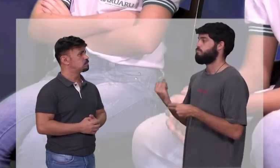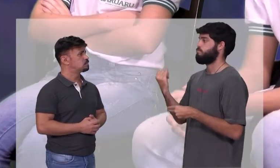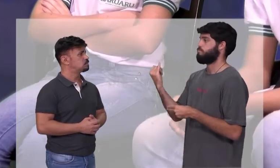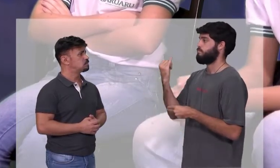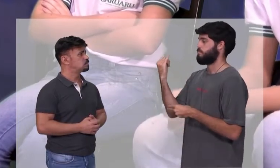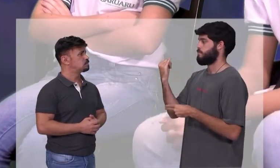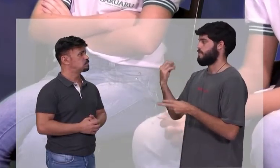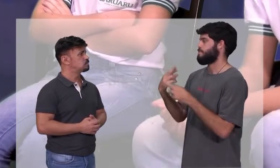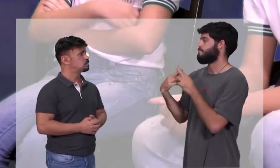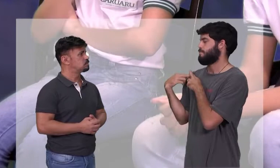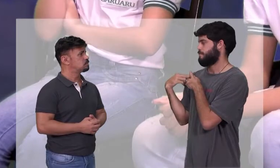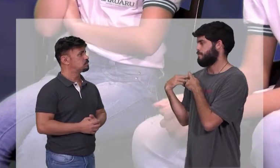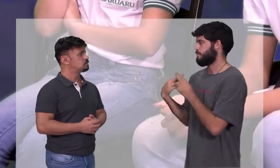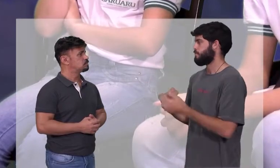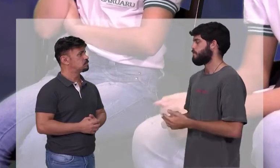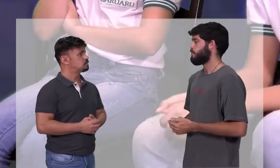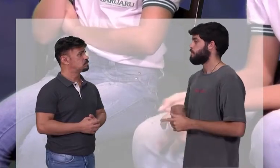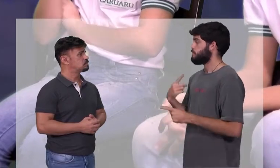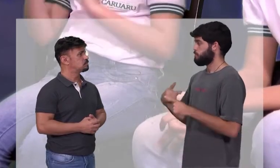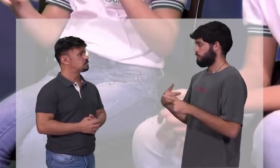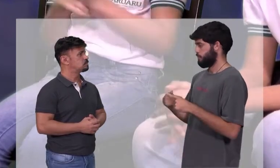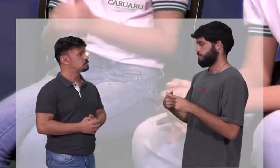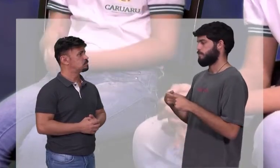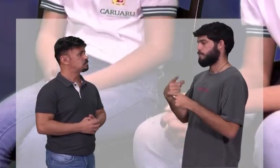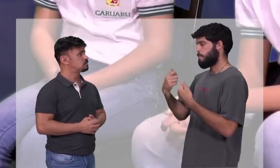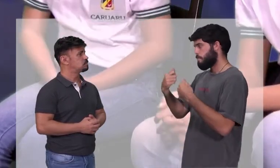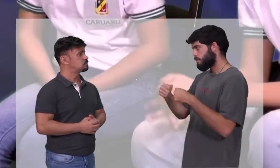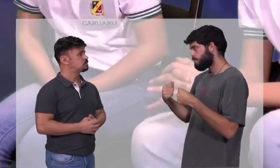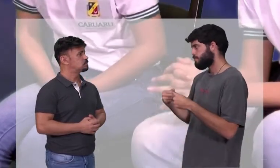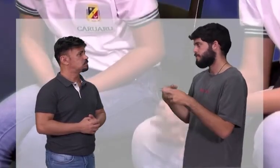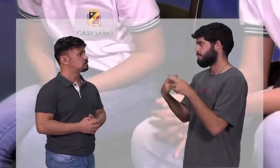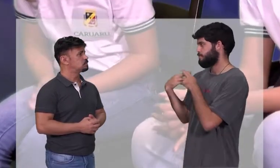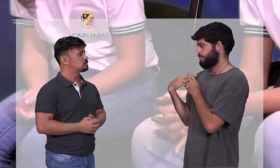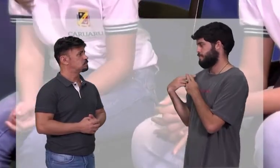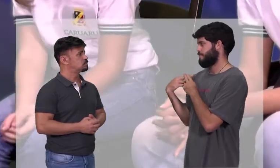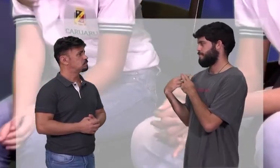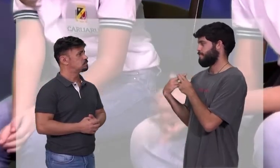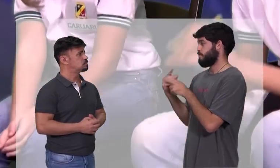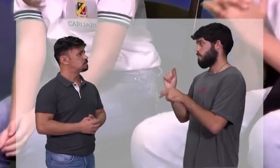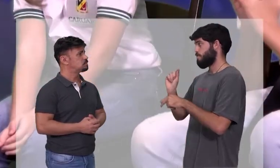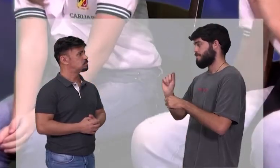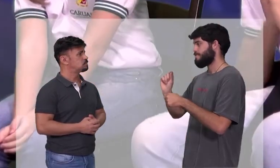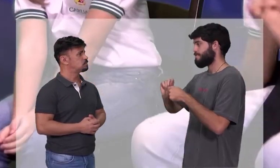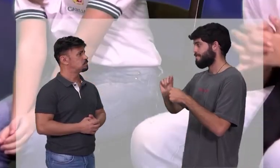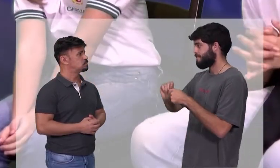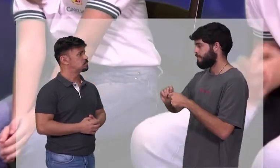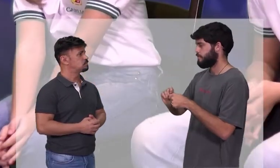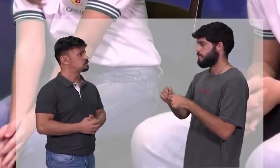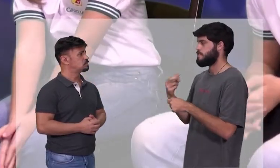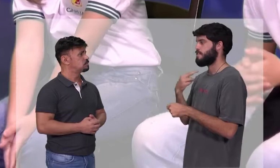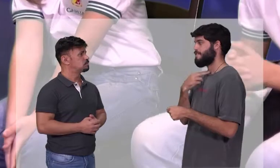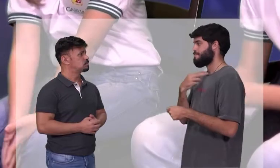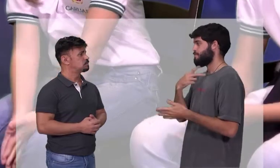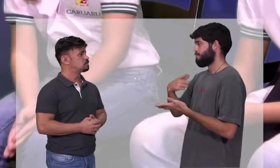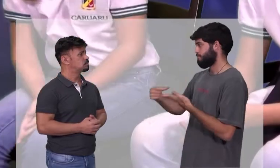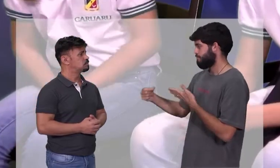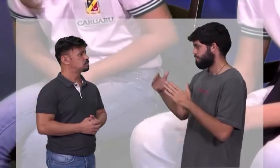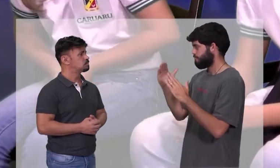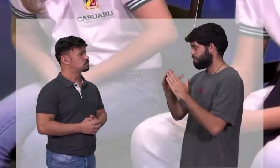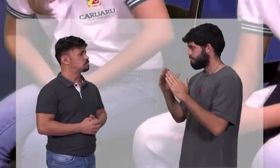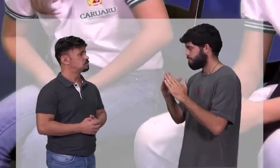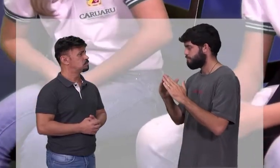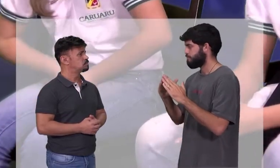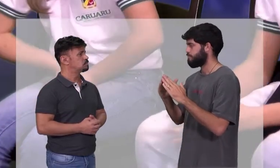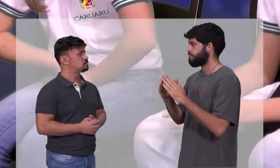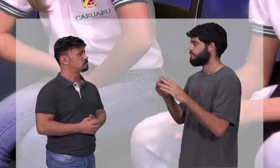é realmente a responsabilidade. Porque você tem que ser responsável pelos seus atos. Você não pode estar saindo de casa o tempo